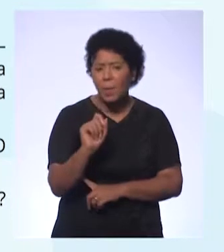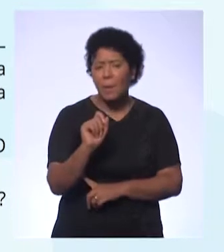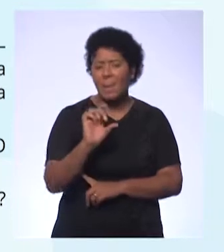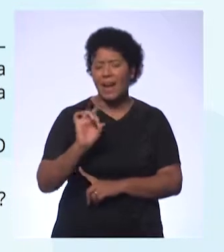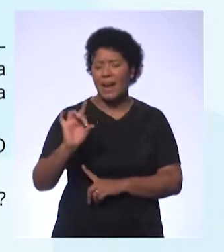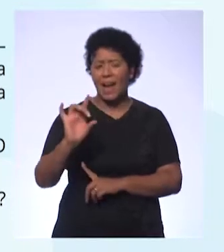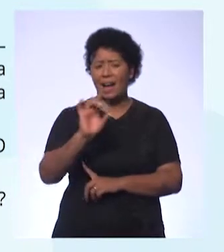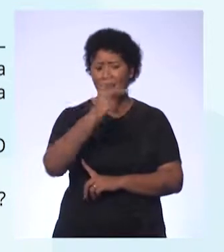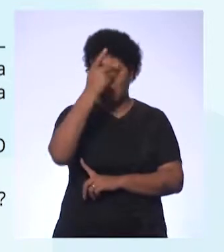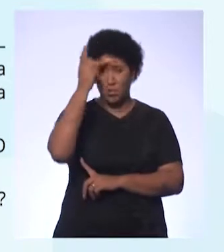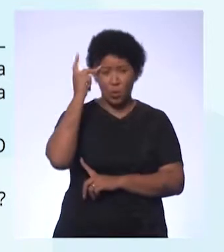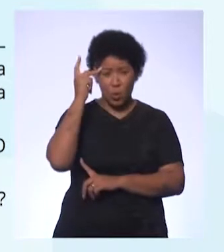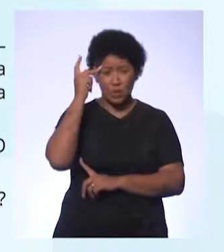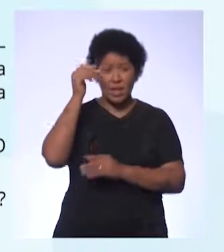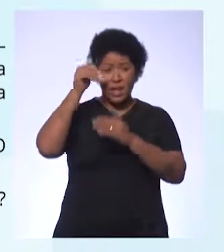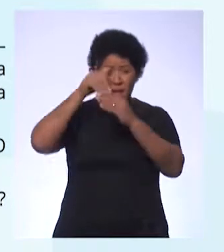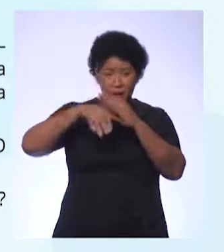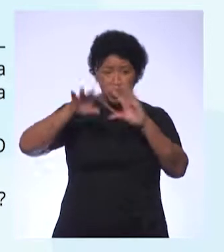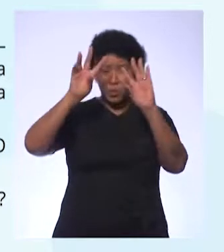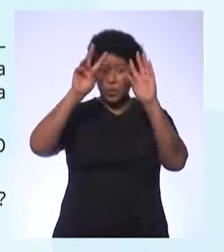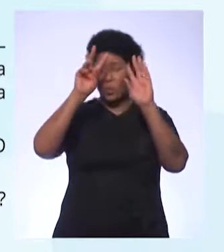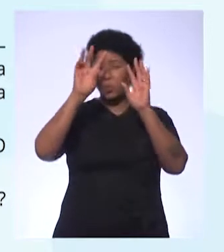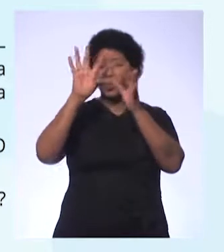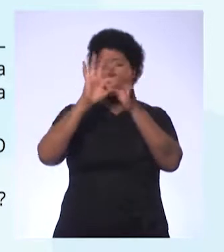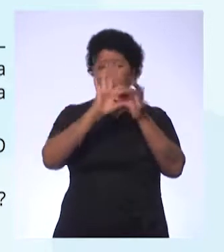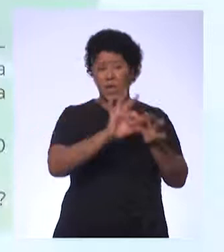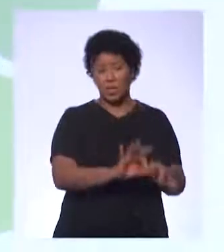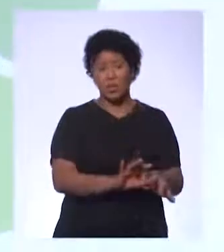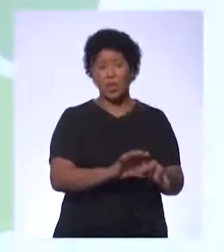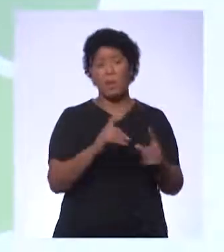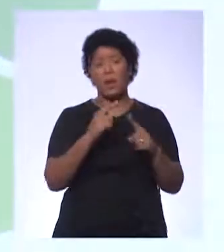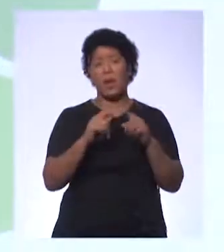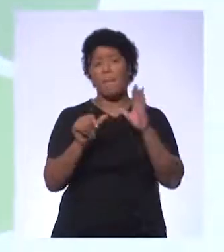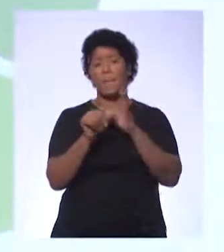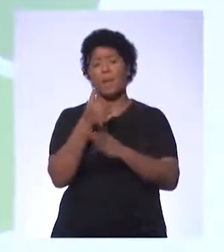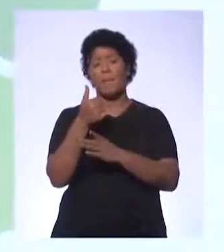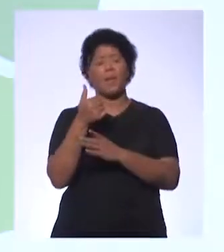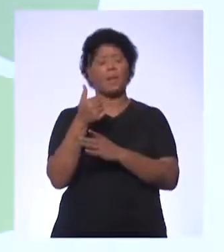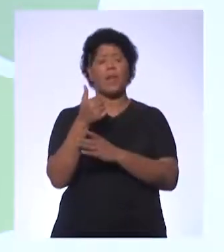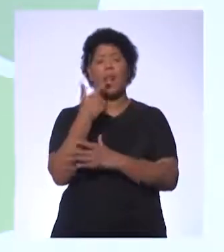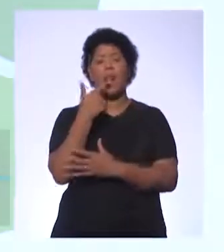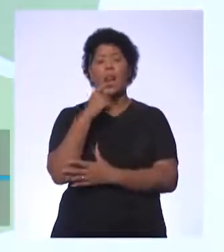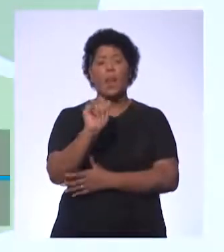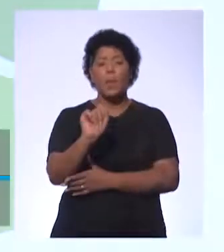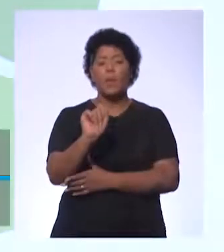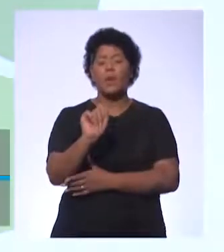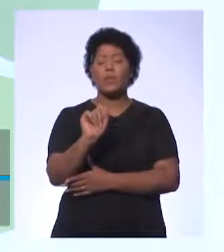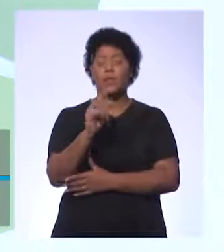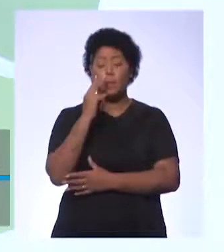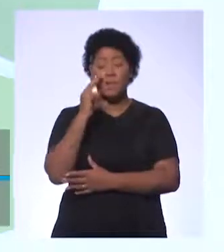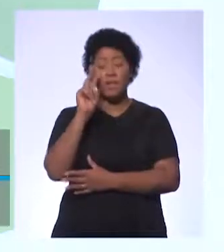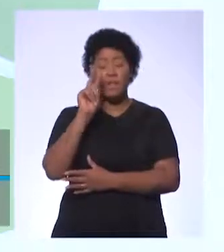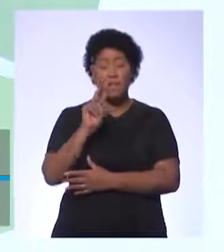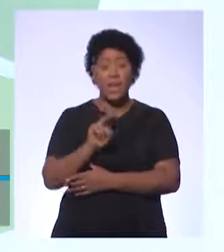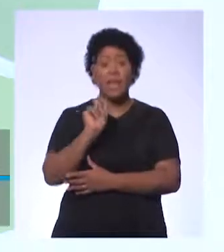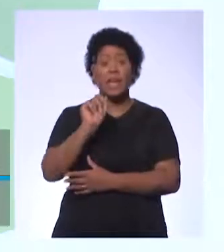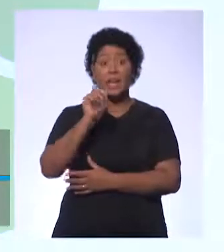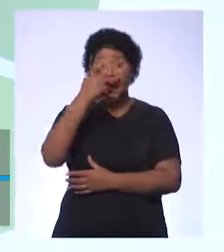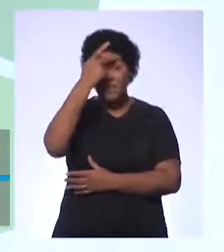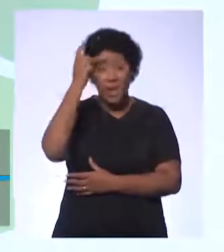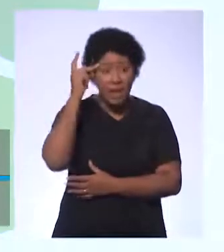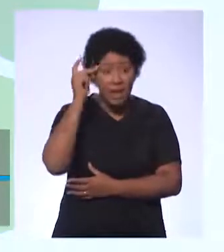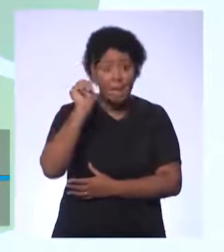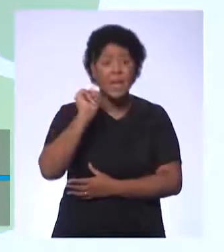e ao contexto. Isso é importante, né? Primeiro que a linguagem, você tem que verificar a questão do público-alvo, né? Então, para quem